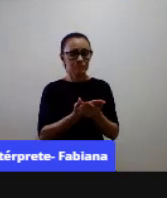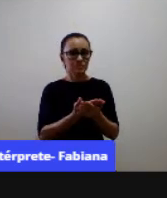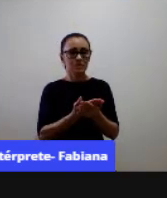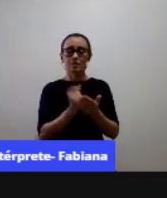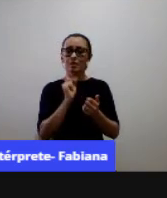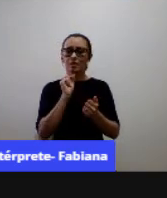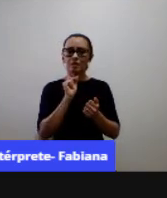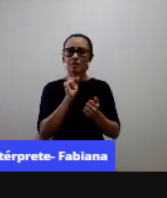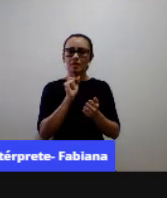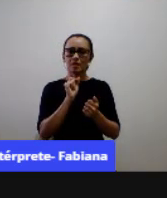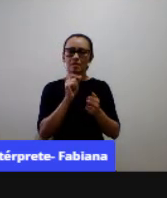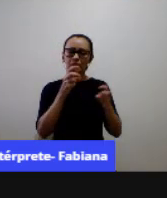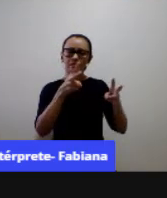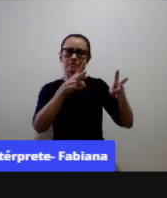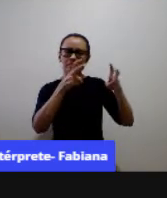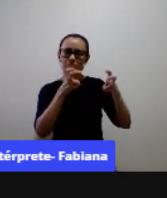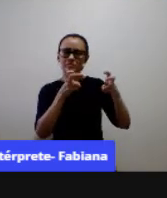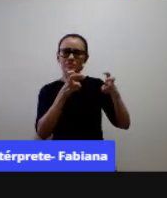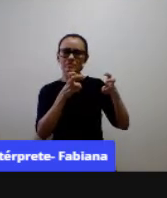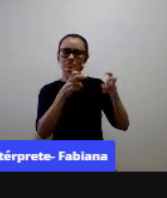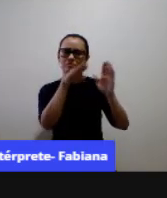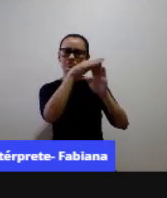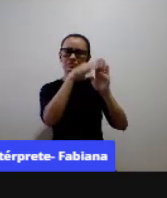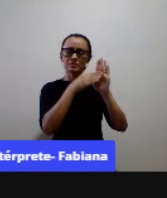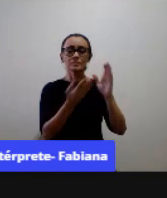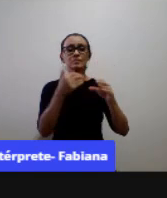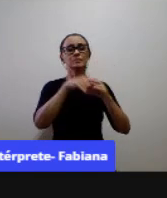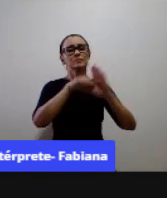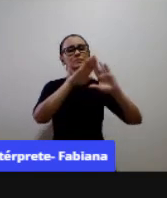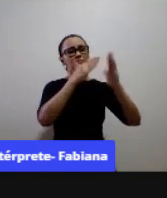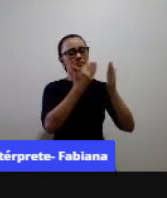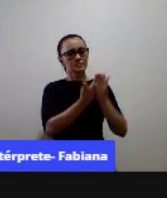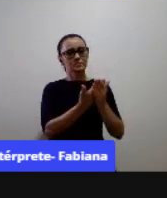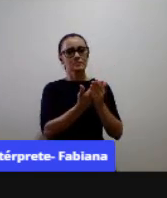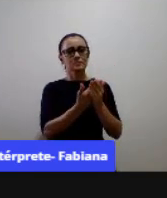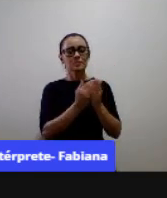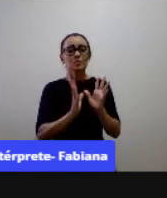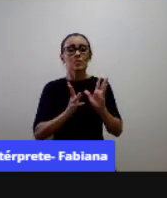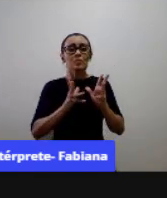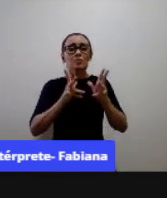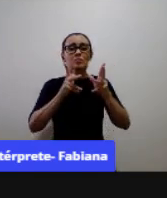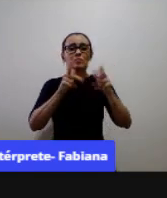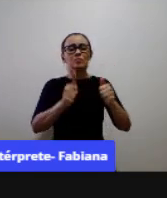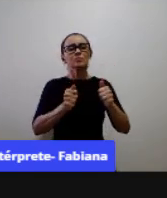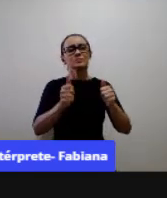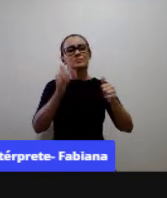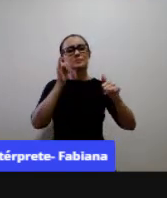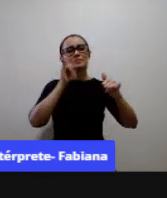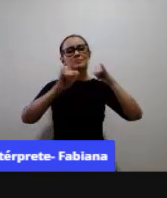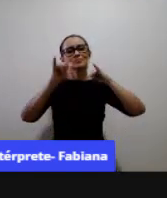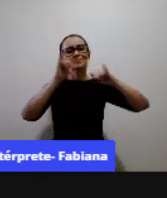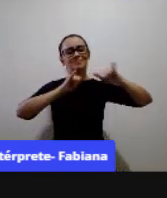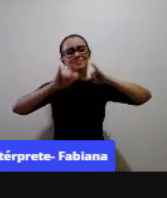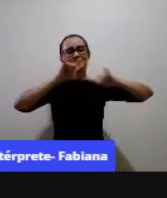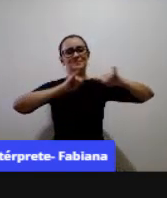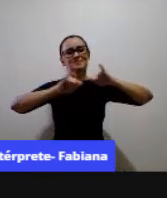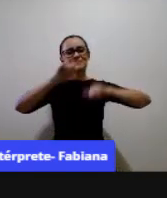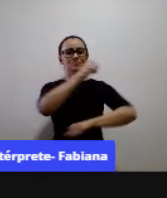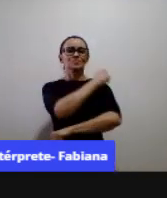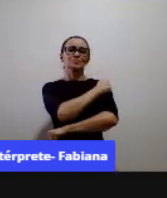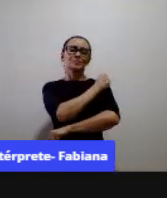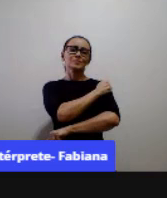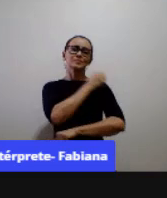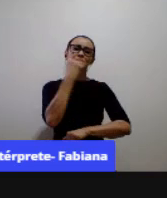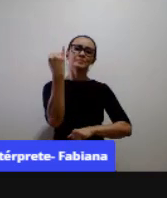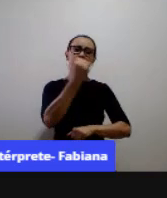tudo que é pertinente a esse indivíduo é importante, né? Até porque, com todas